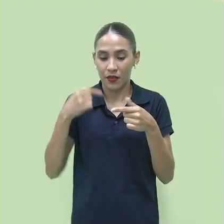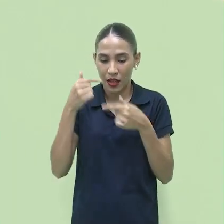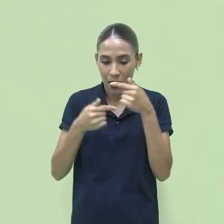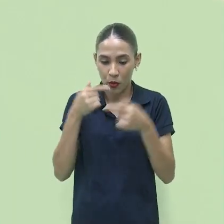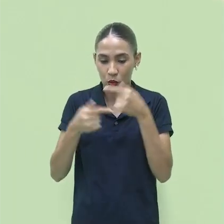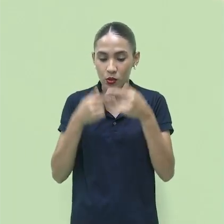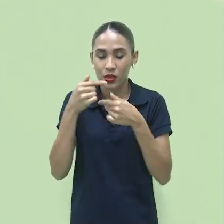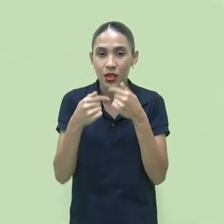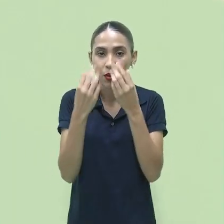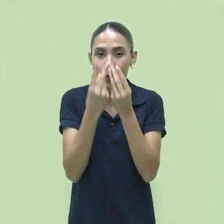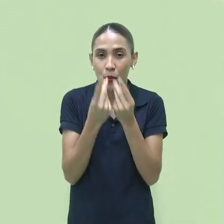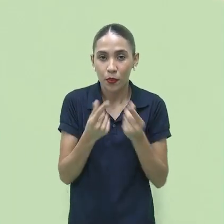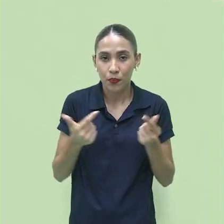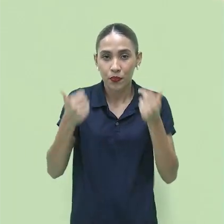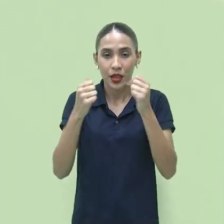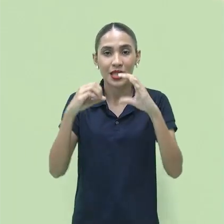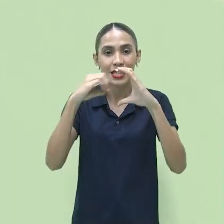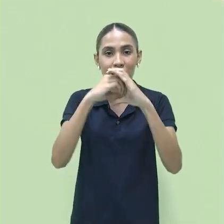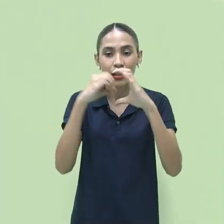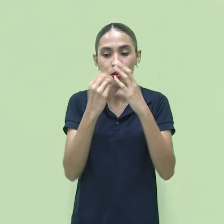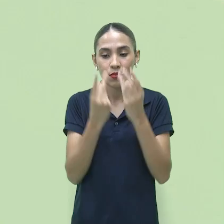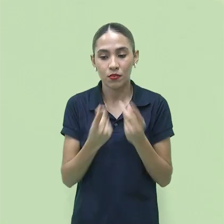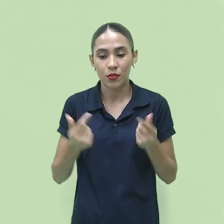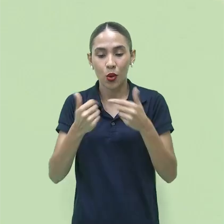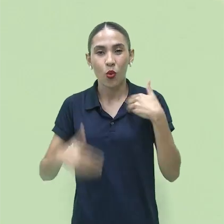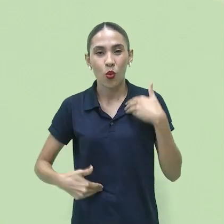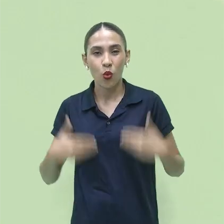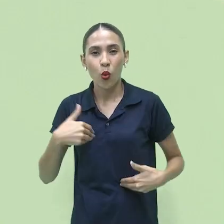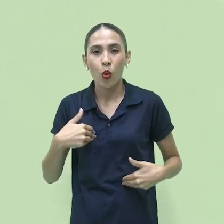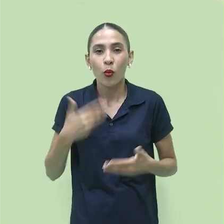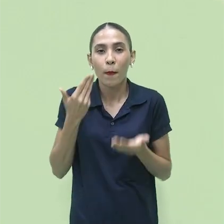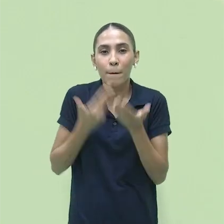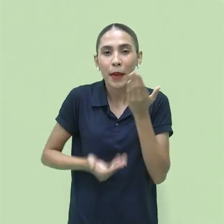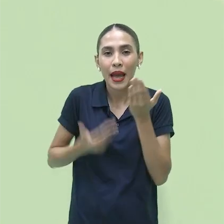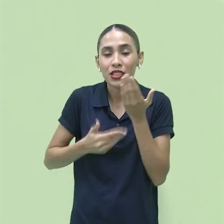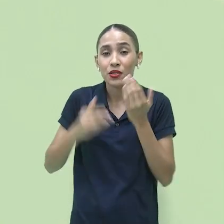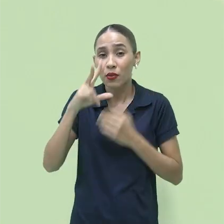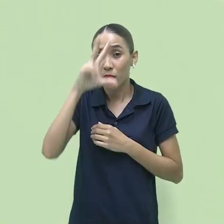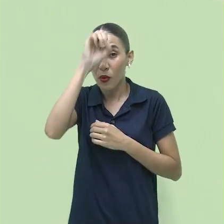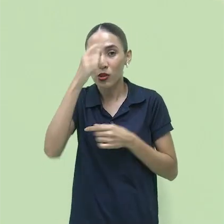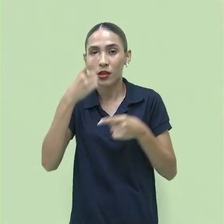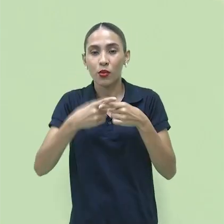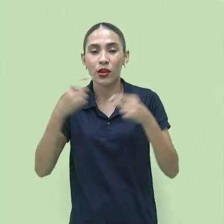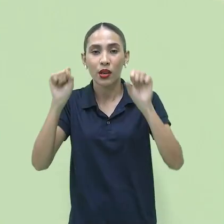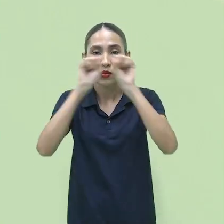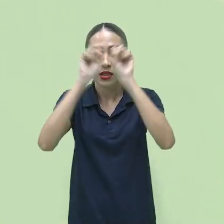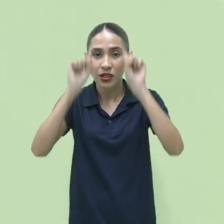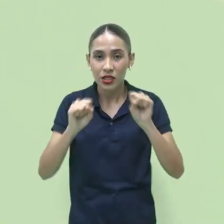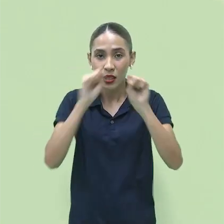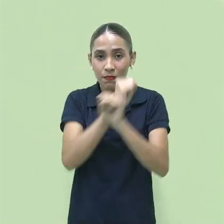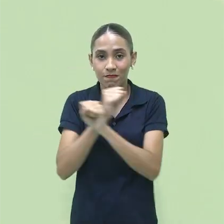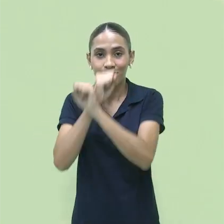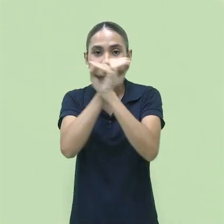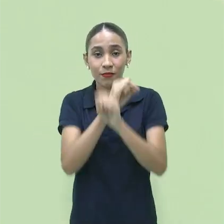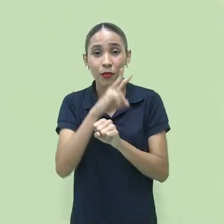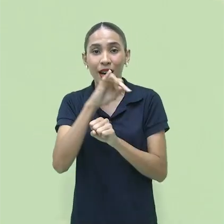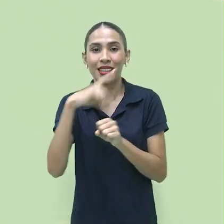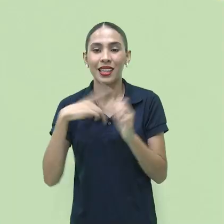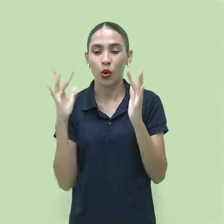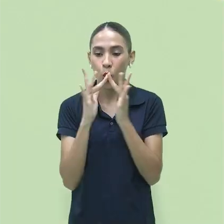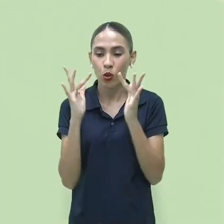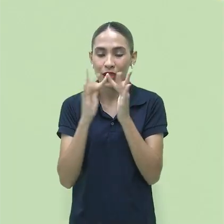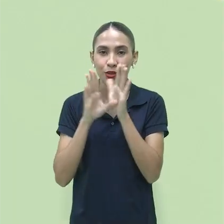e destruição desses linfócitos, o corpo fica enfraquecido, porque o sistema imune ele acaba sendo enfraquecido